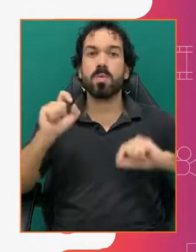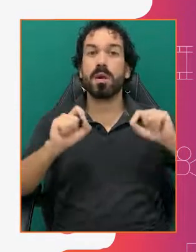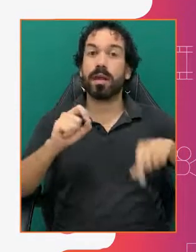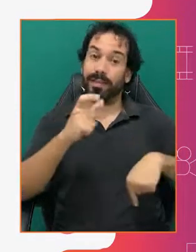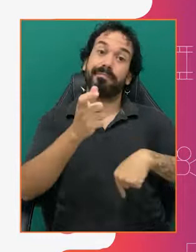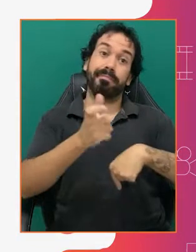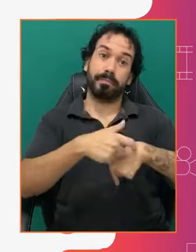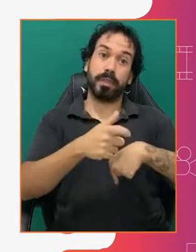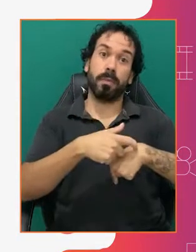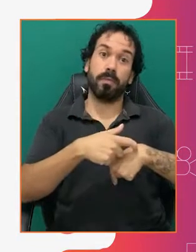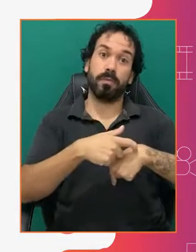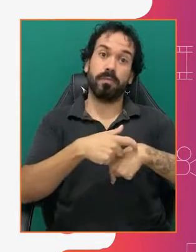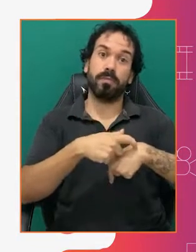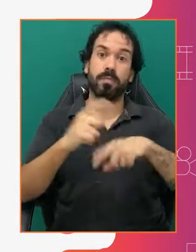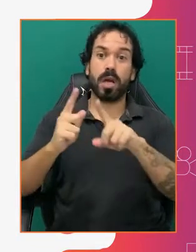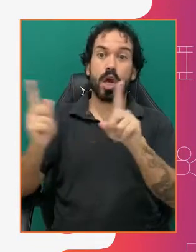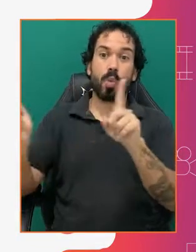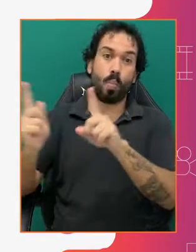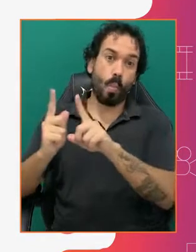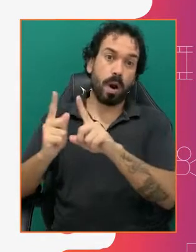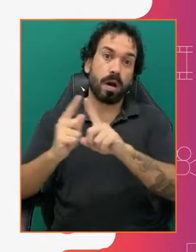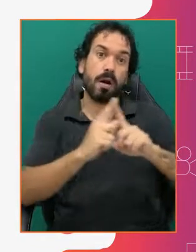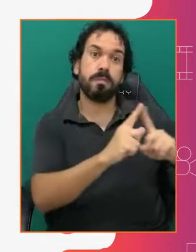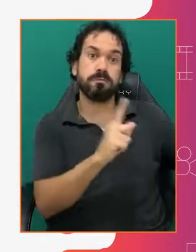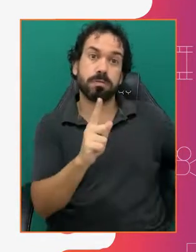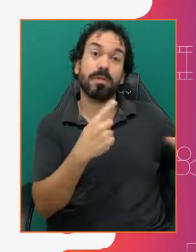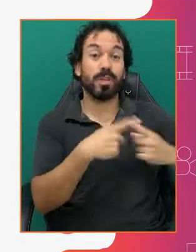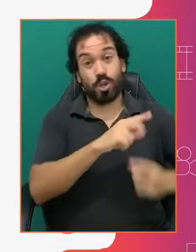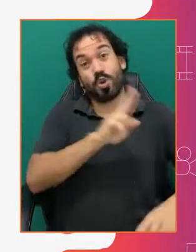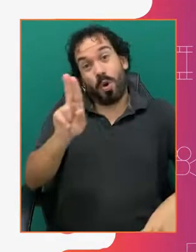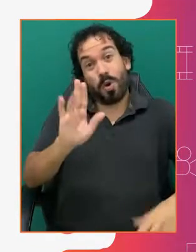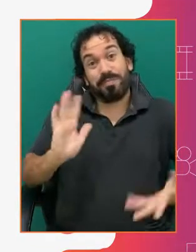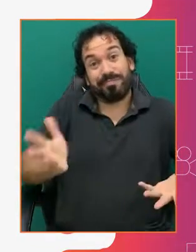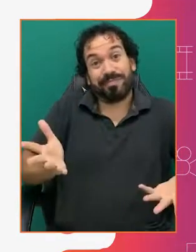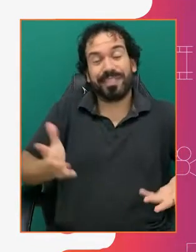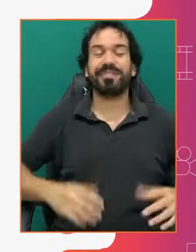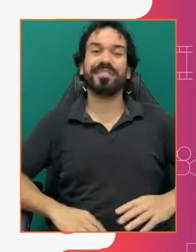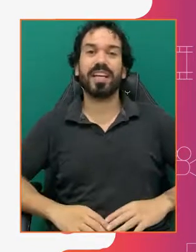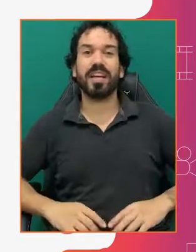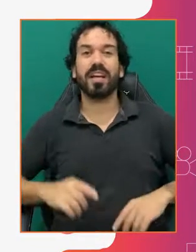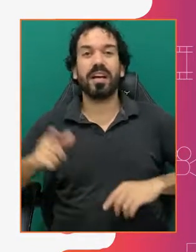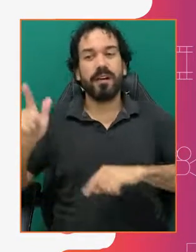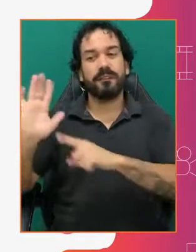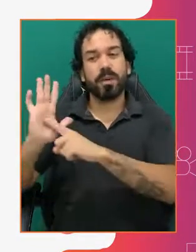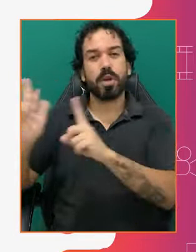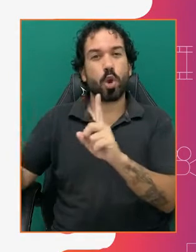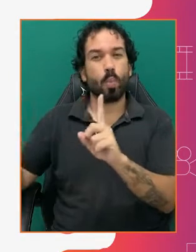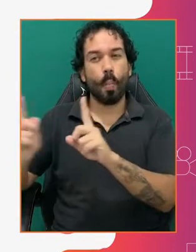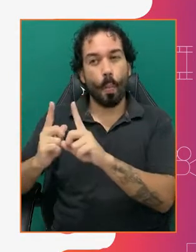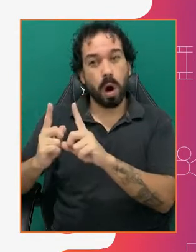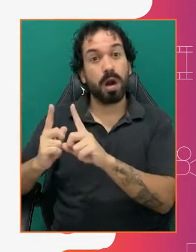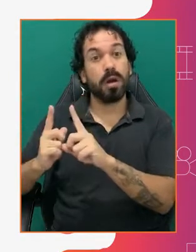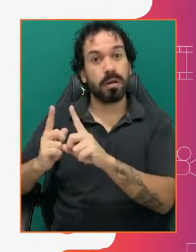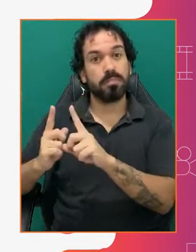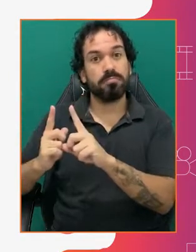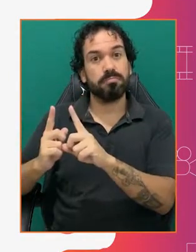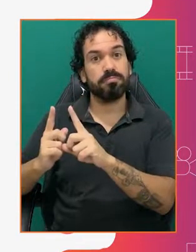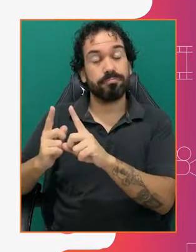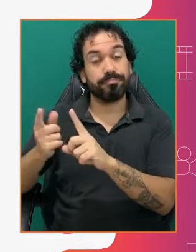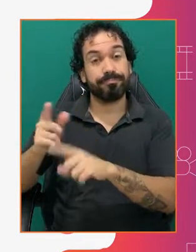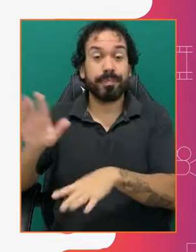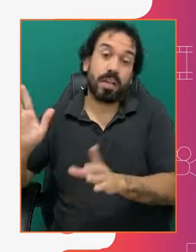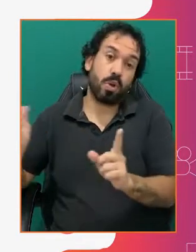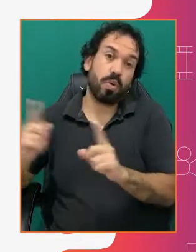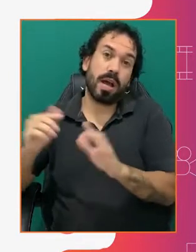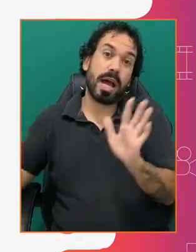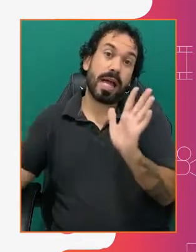sua duração, que claramente é sugerido pelo nome, né? O curta é um filme curto,